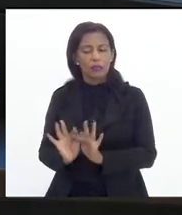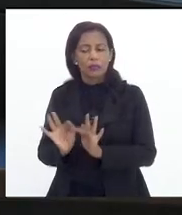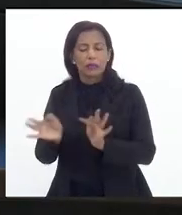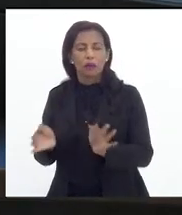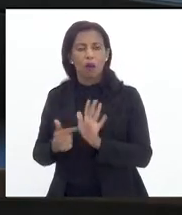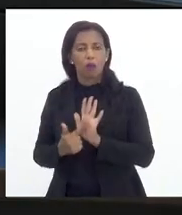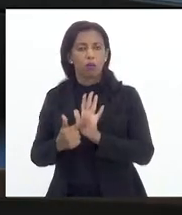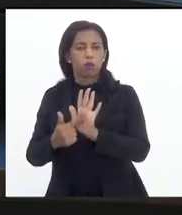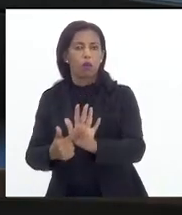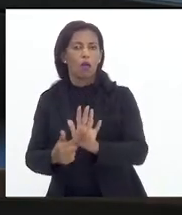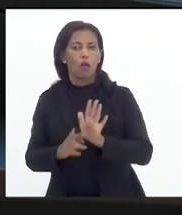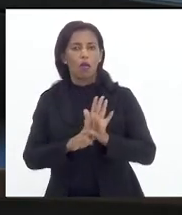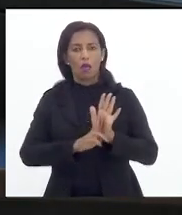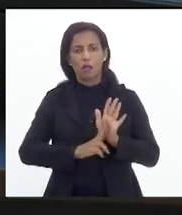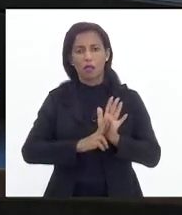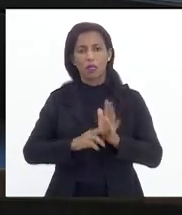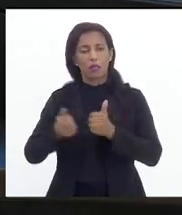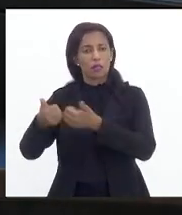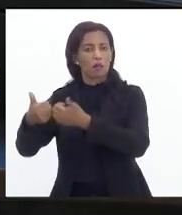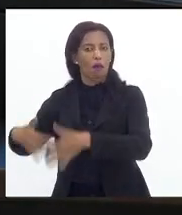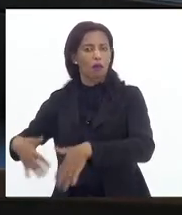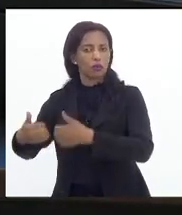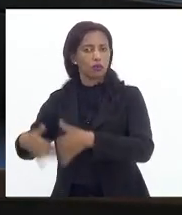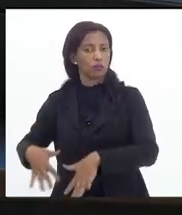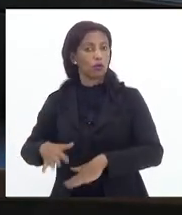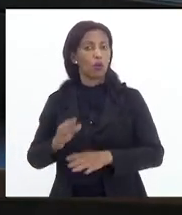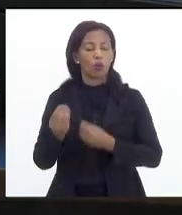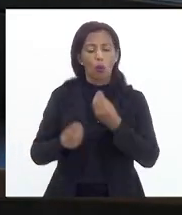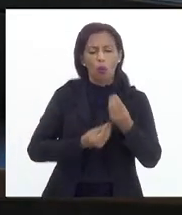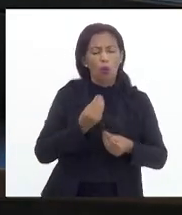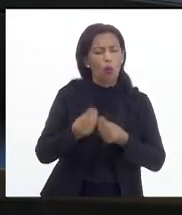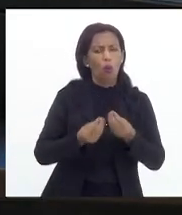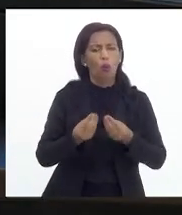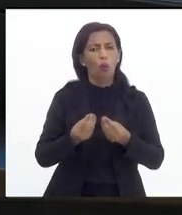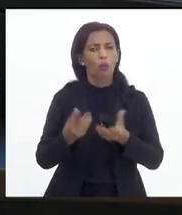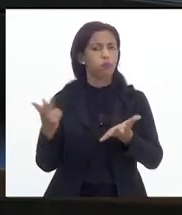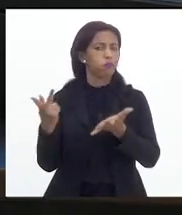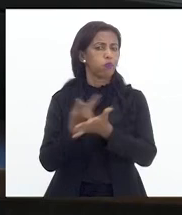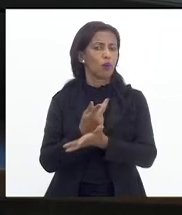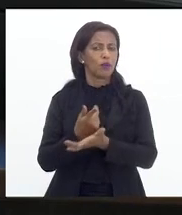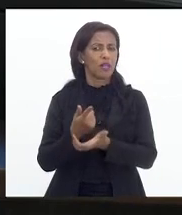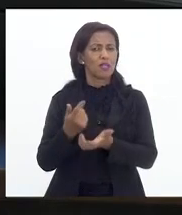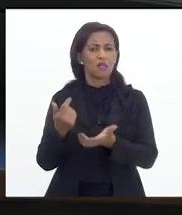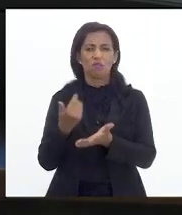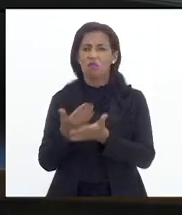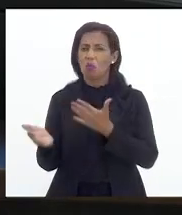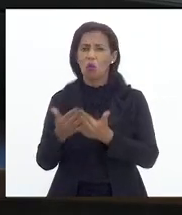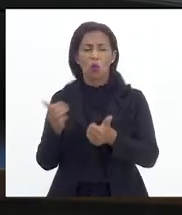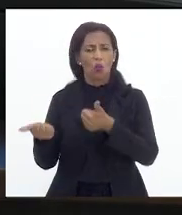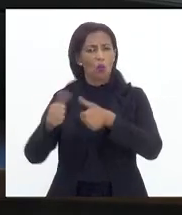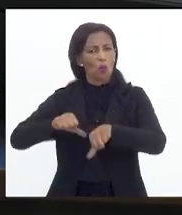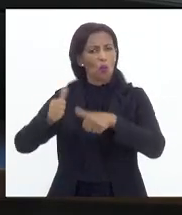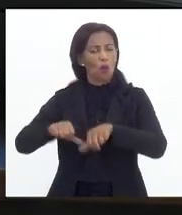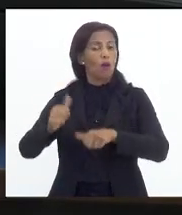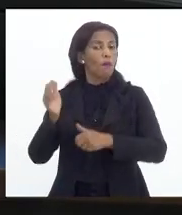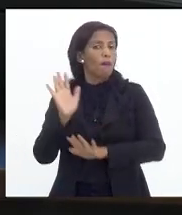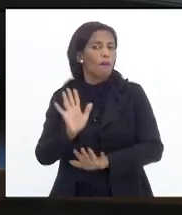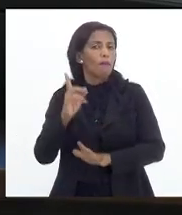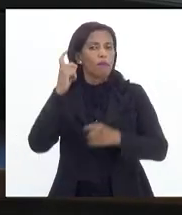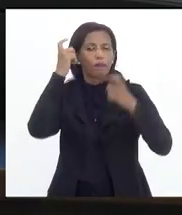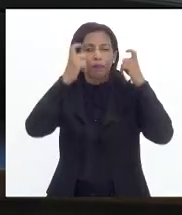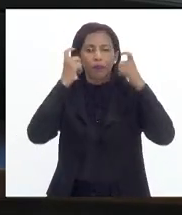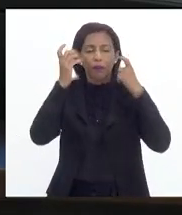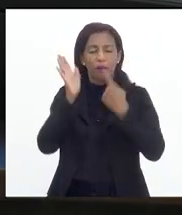apresentar receitas e despesas como é feito normalmente um qualquer diagnóstico Mas a nossa preocupação